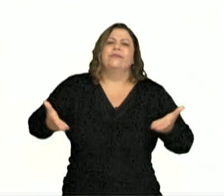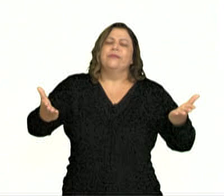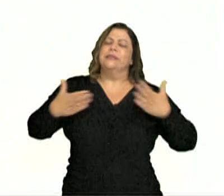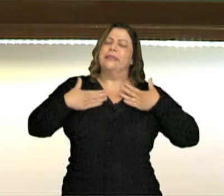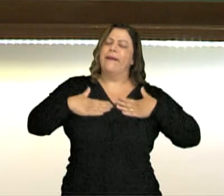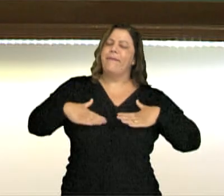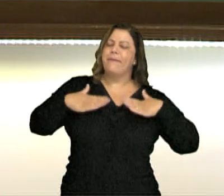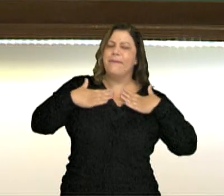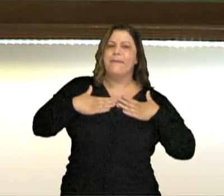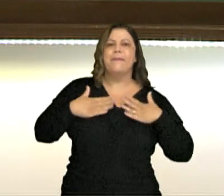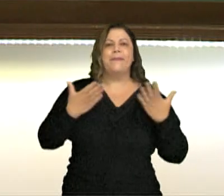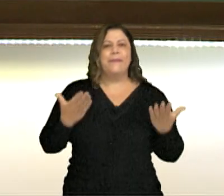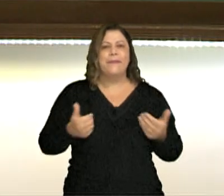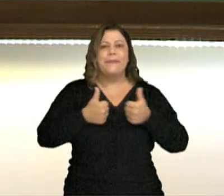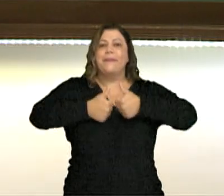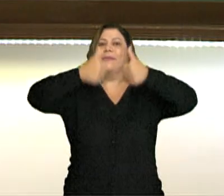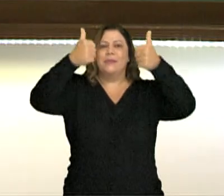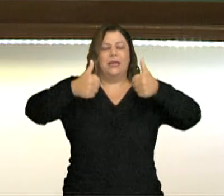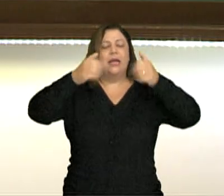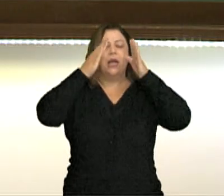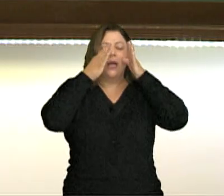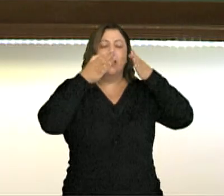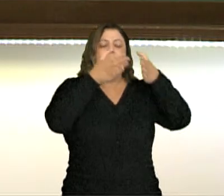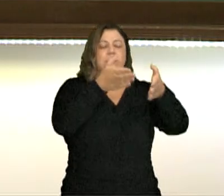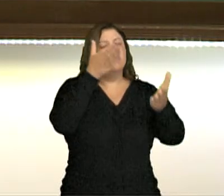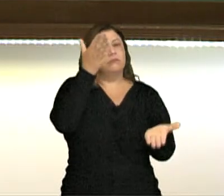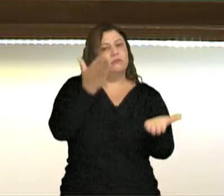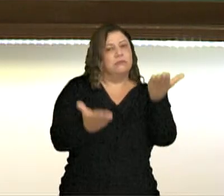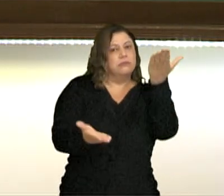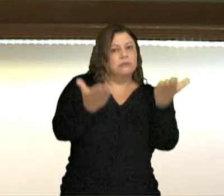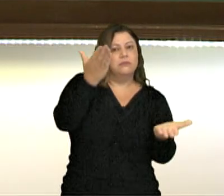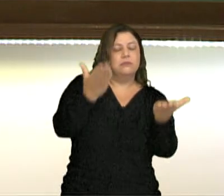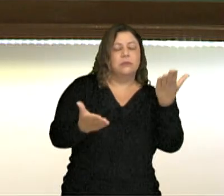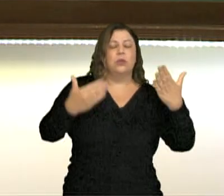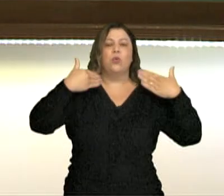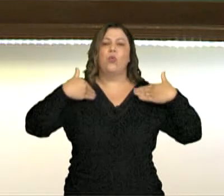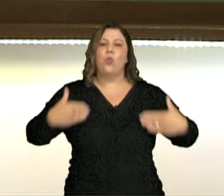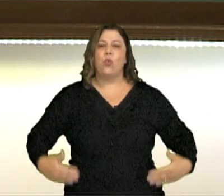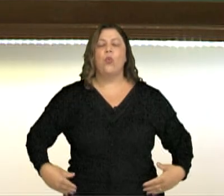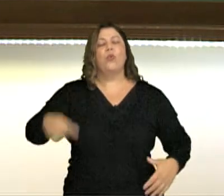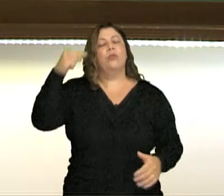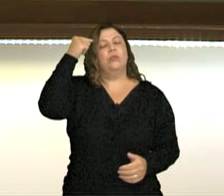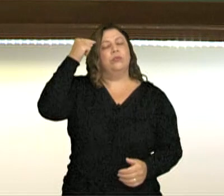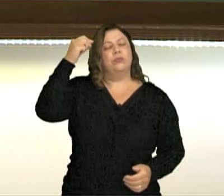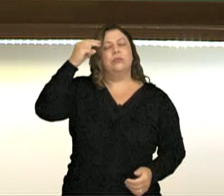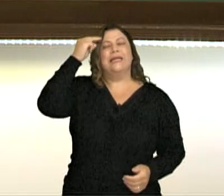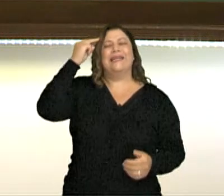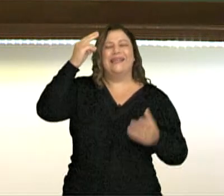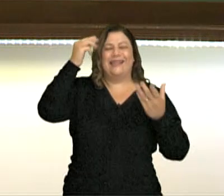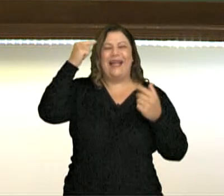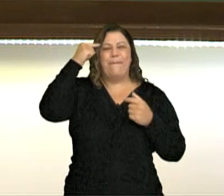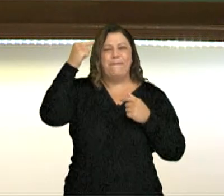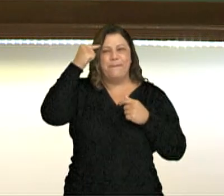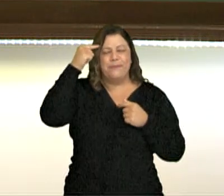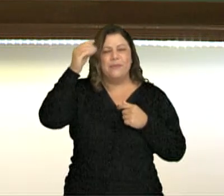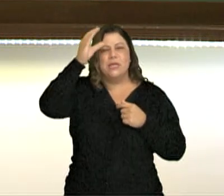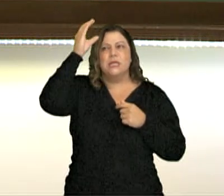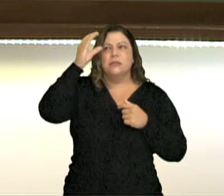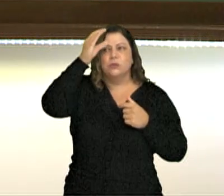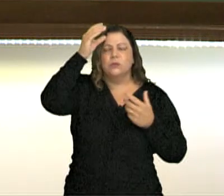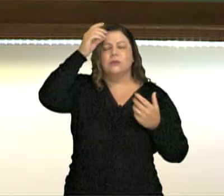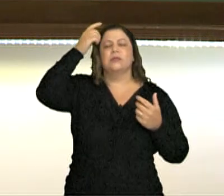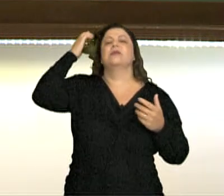sempre ter esse enfoque desse equilíbrio corpo e mente, por isso que nós falamos muitas vezes da música que